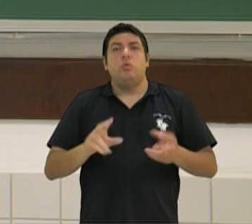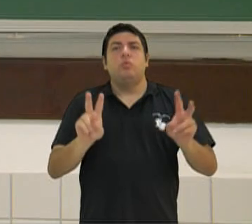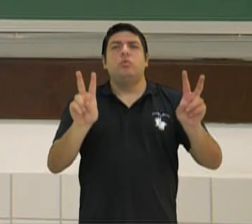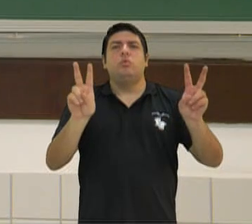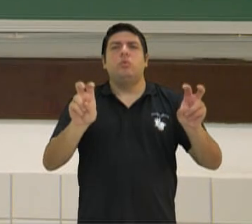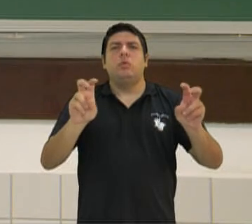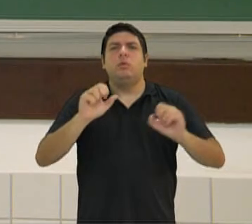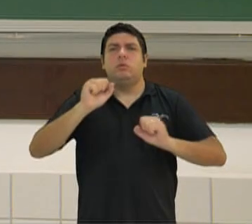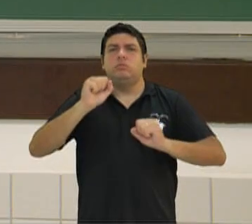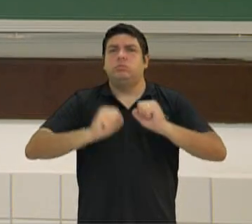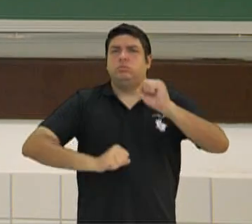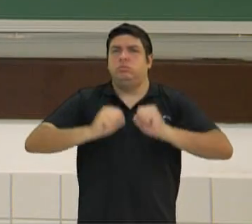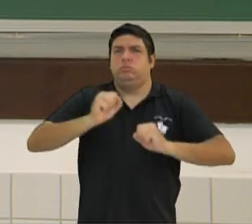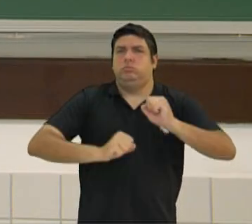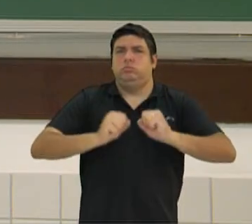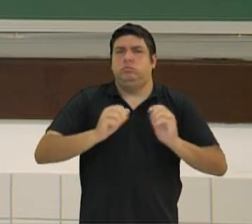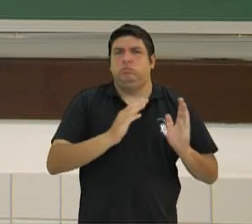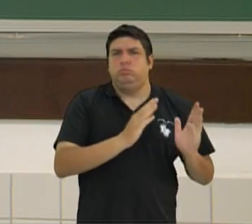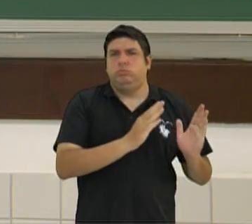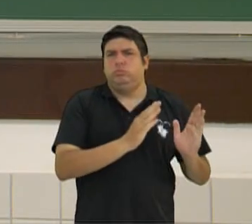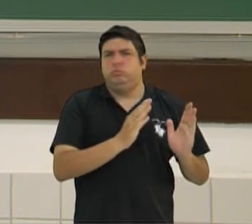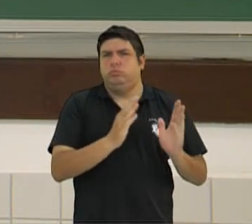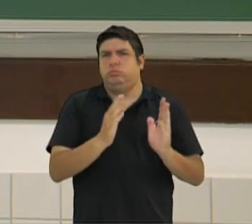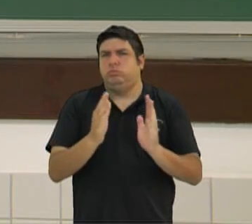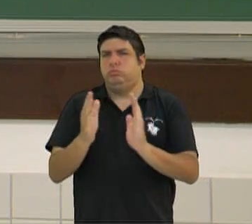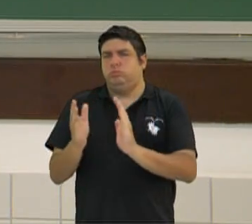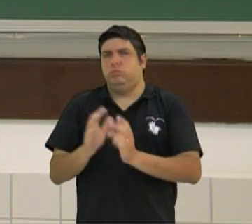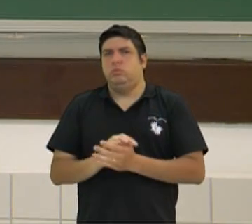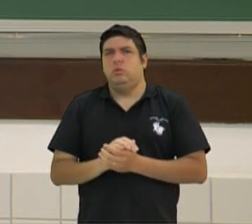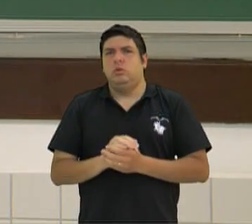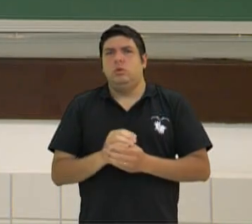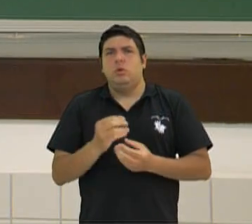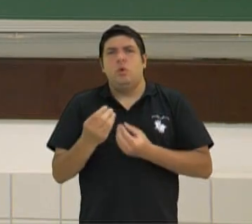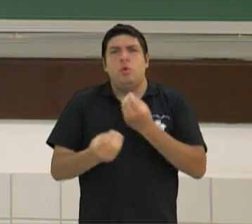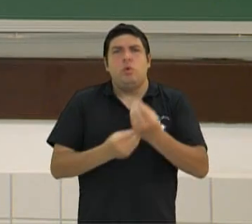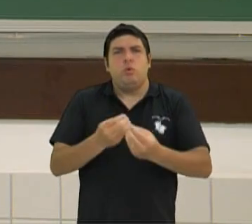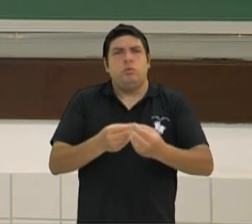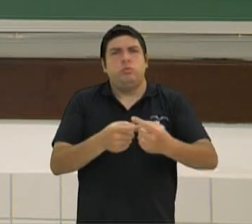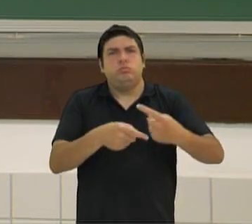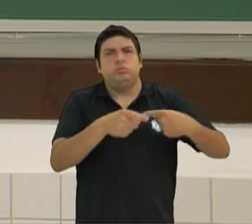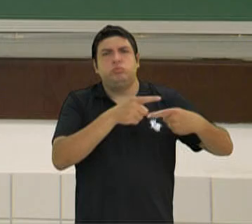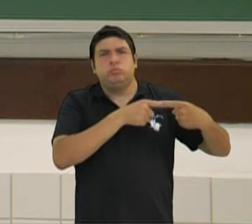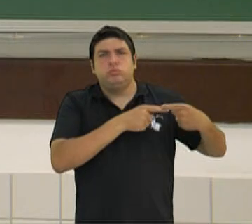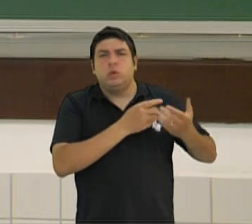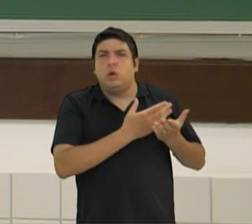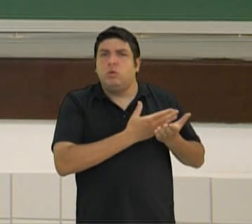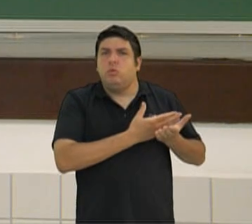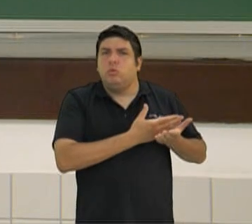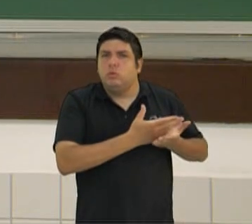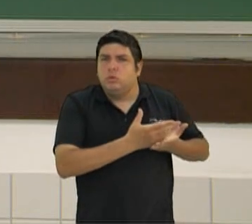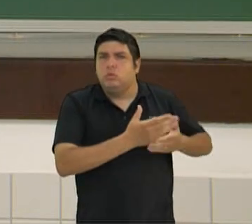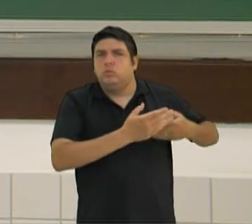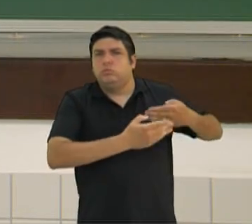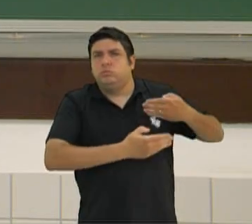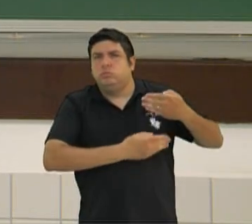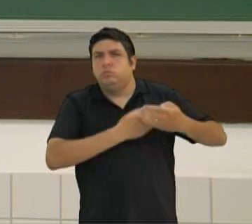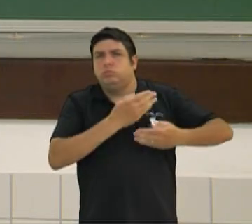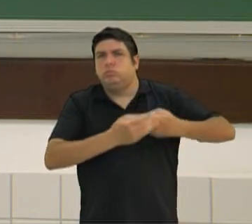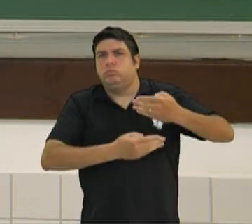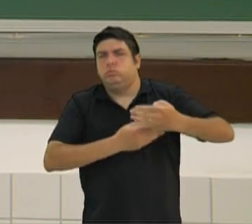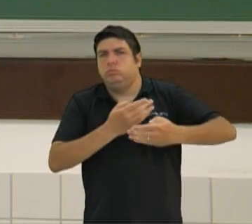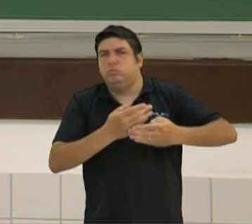Brasil, o processo de industrialização. Como isso começou, alguns conceitos, características iniciais ali. Então